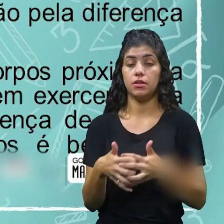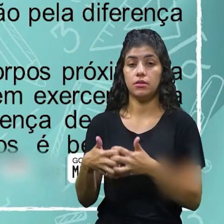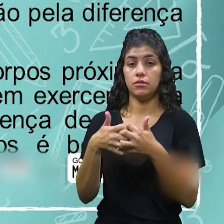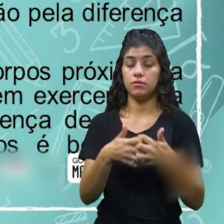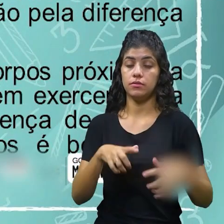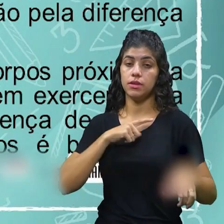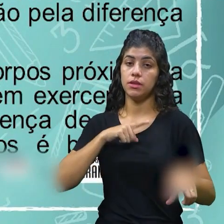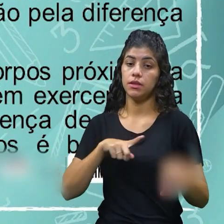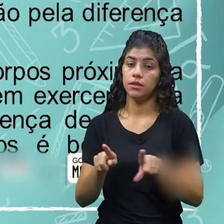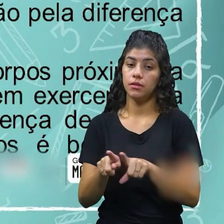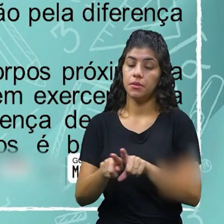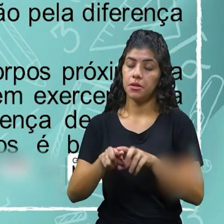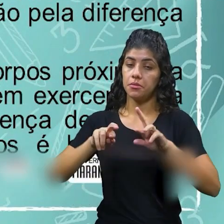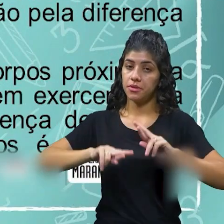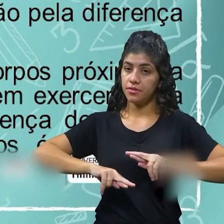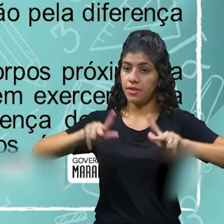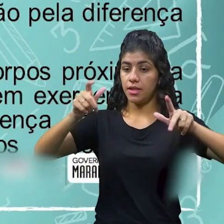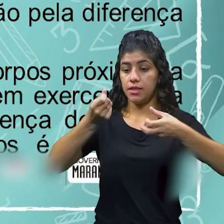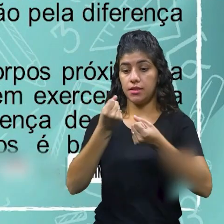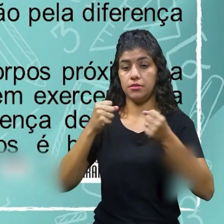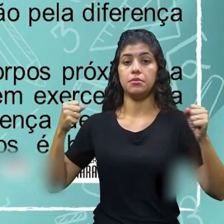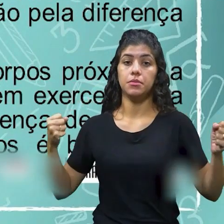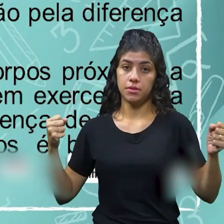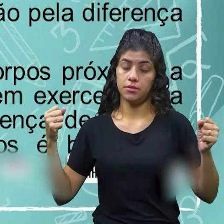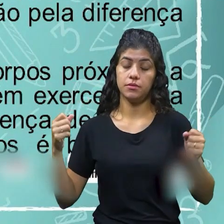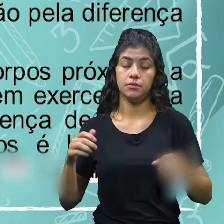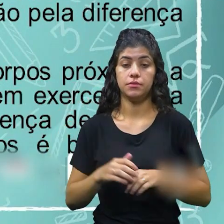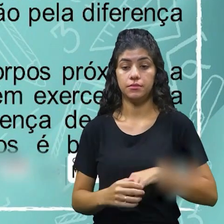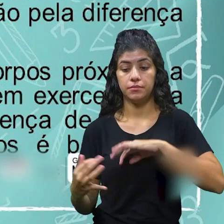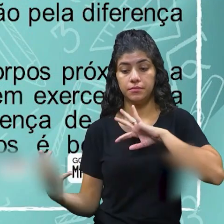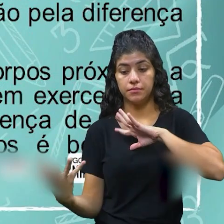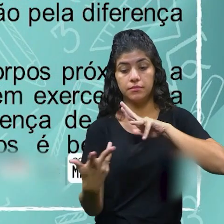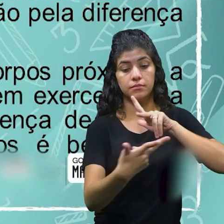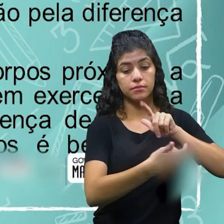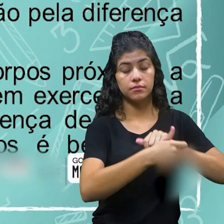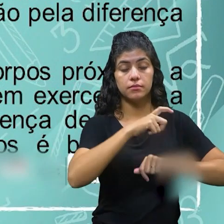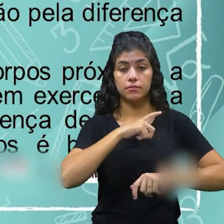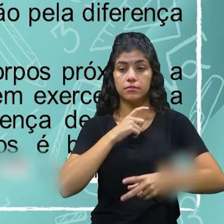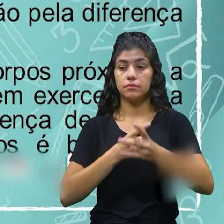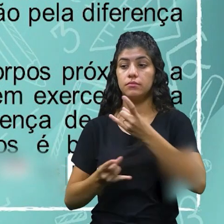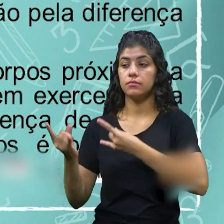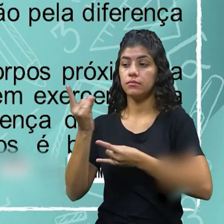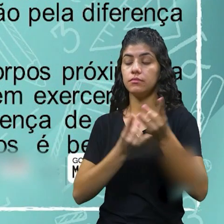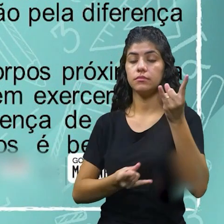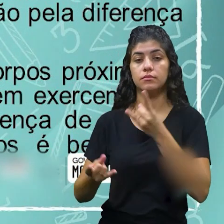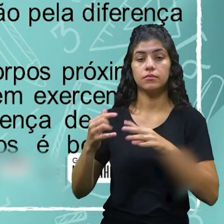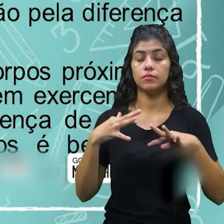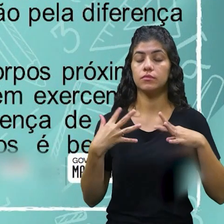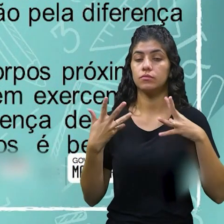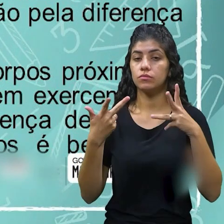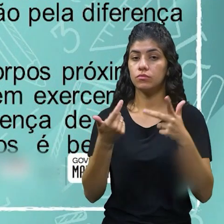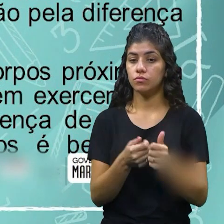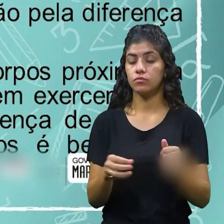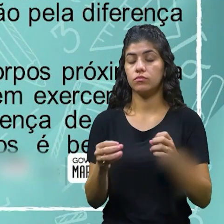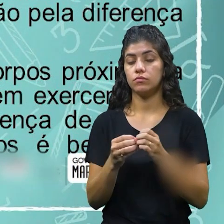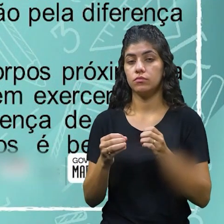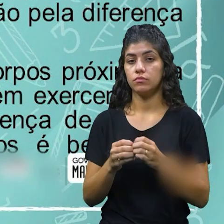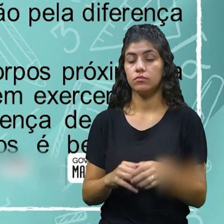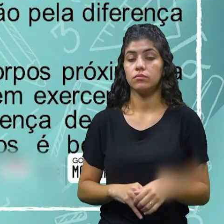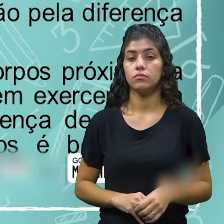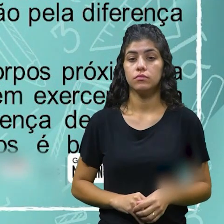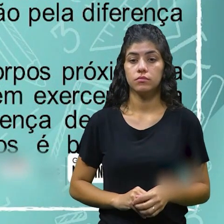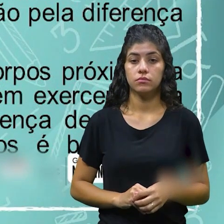uma diferença de massas, né? A Terra exerce a força de atração sobre todos os corpos próximos da sua